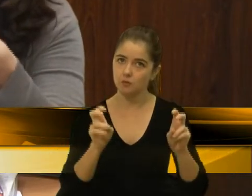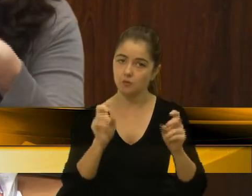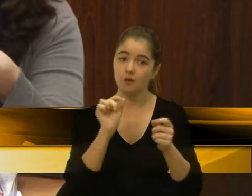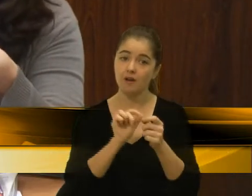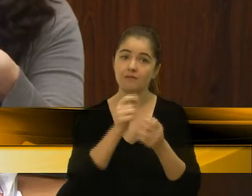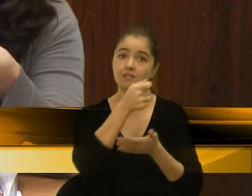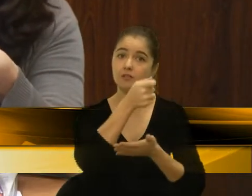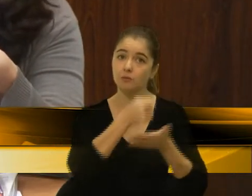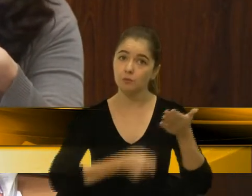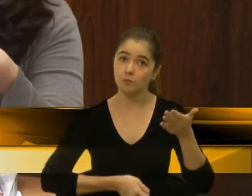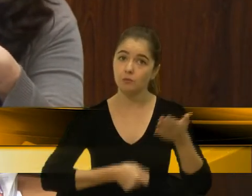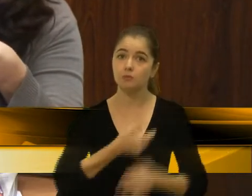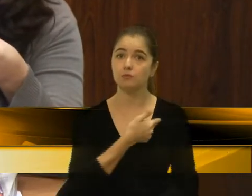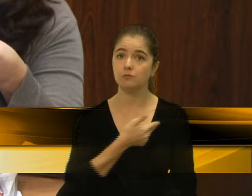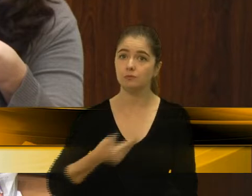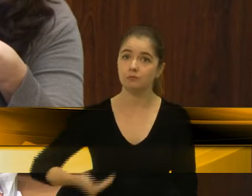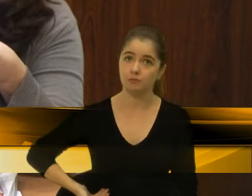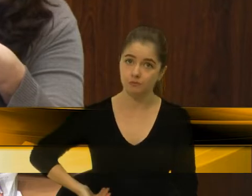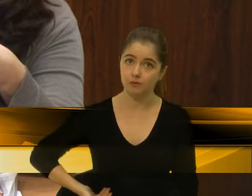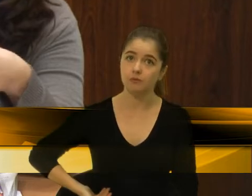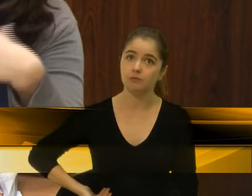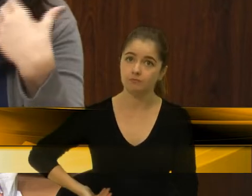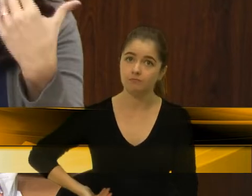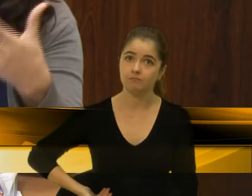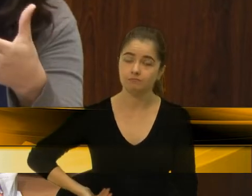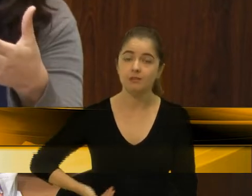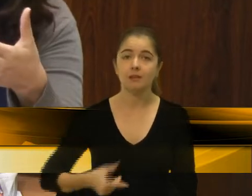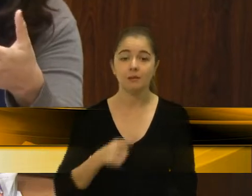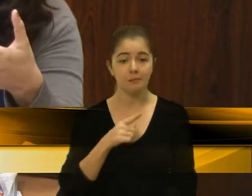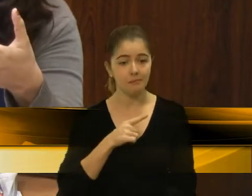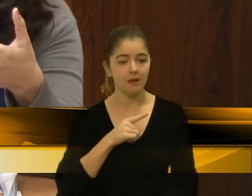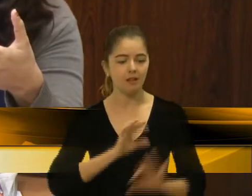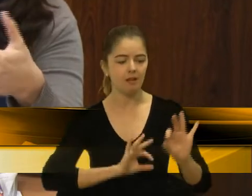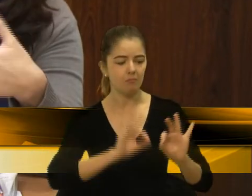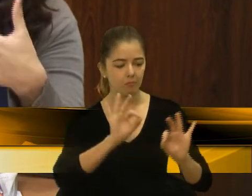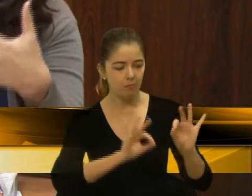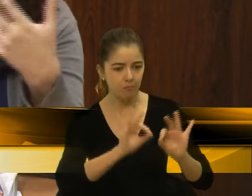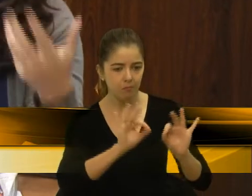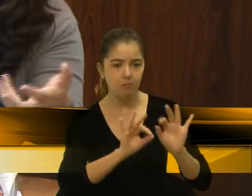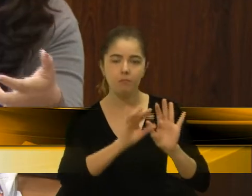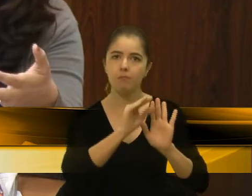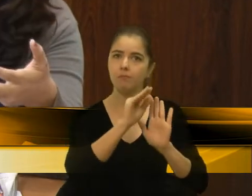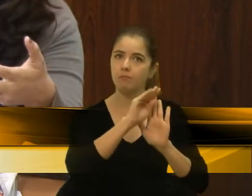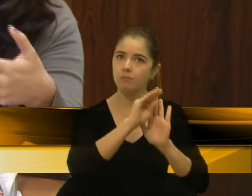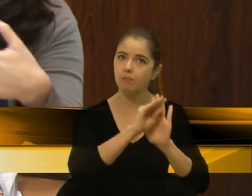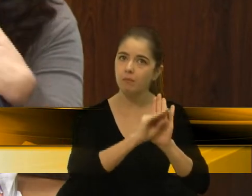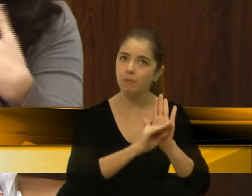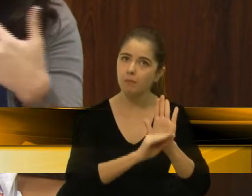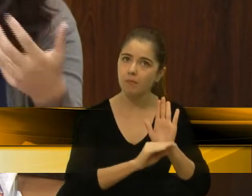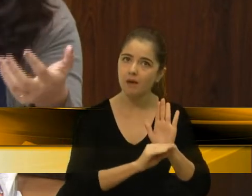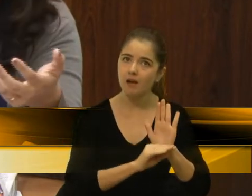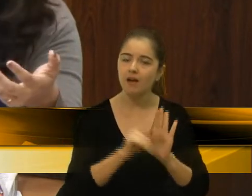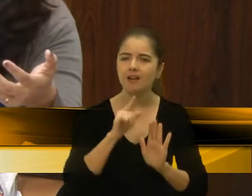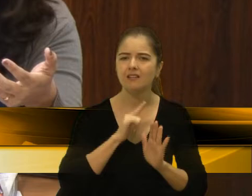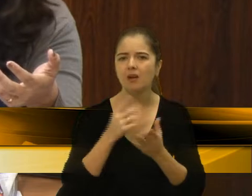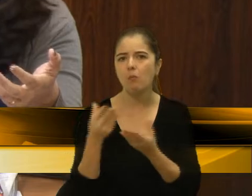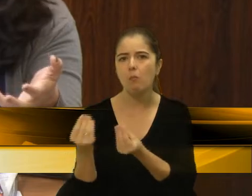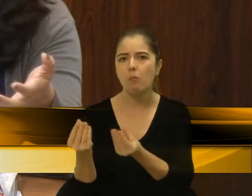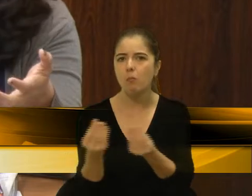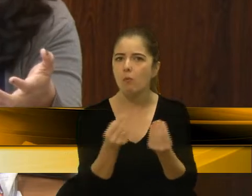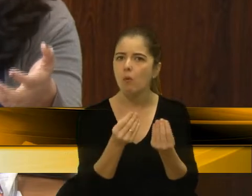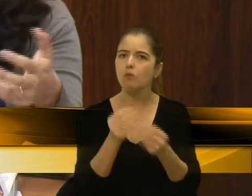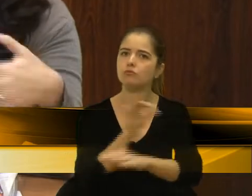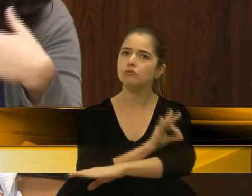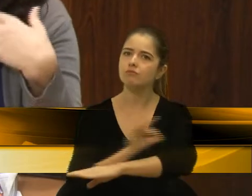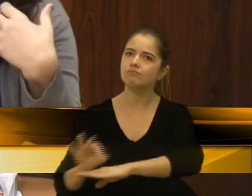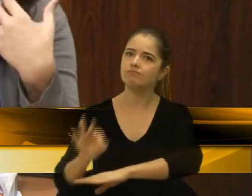concurso público, para ter um projeto real, um projeto que a gente tem vários arquitetos que são competentes aqui na